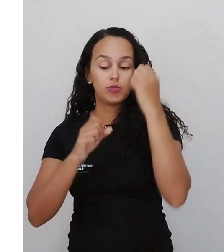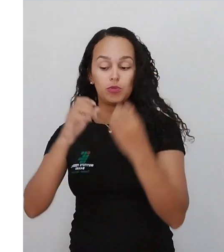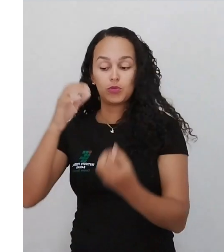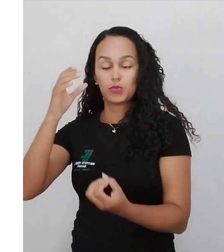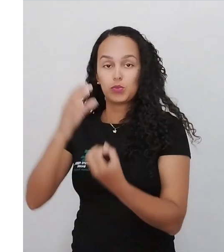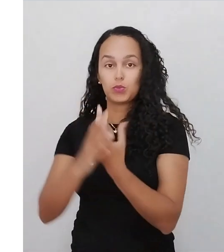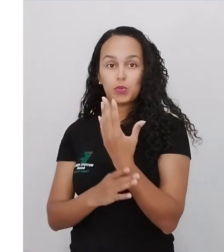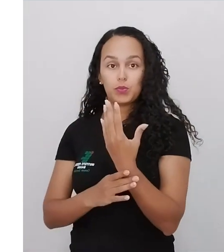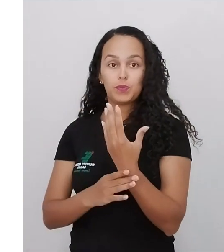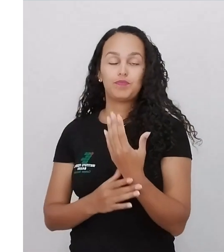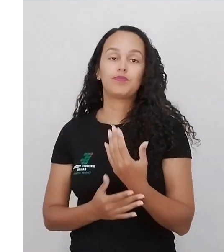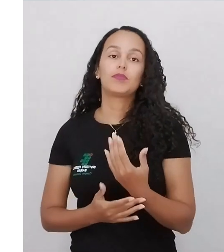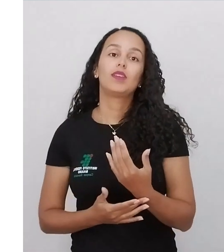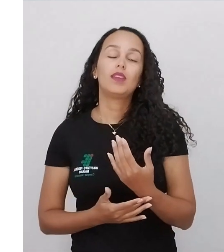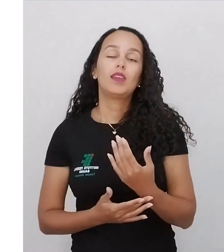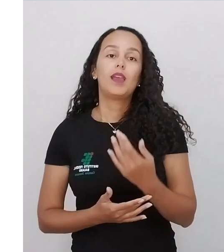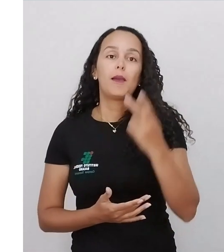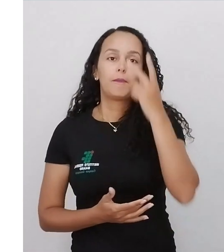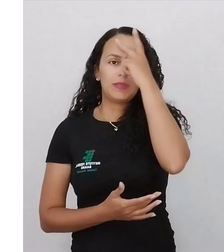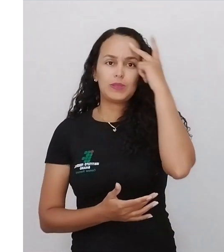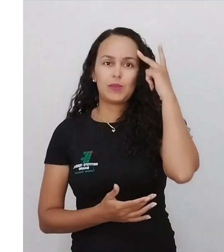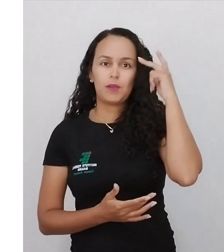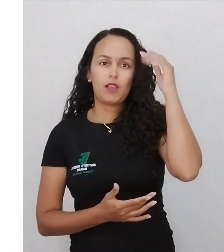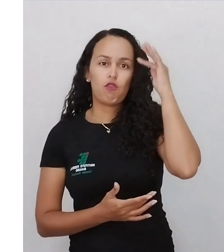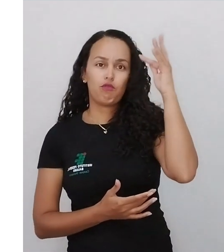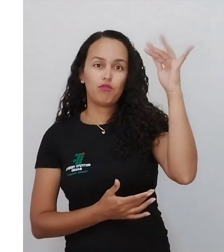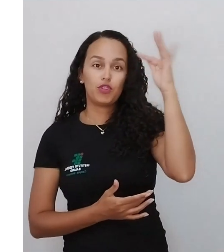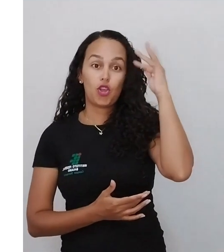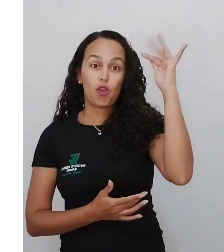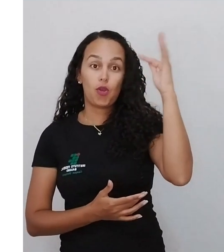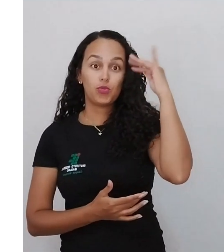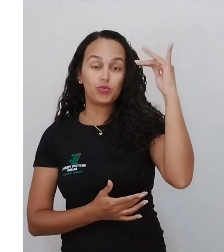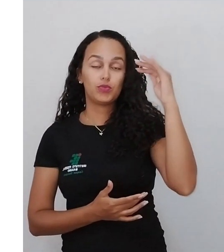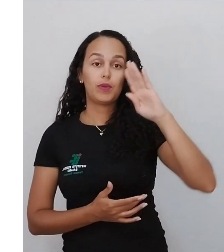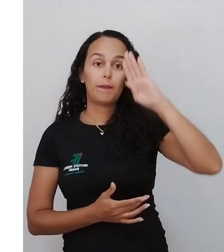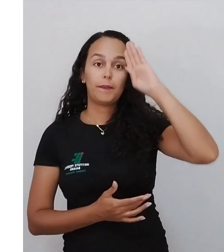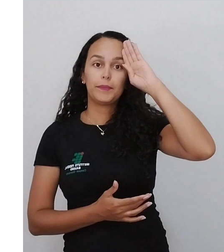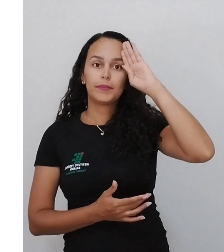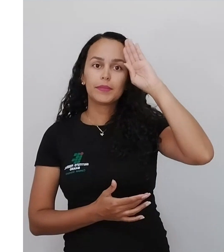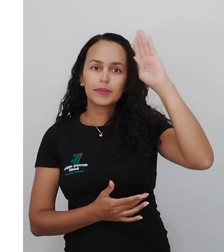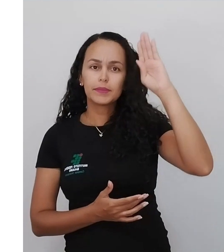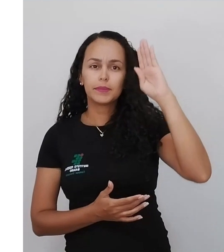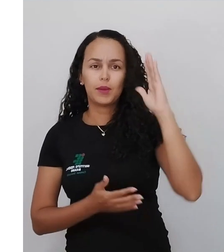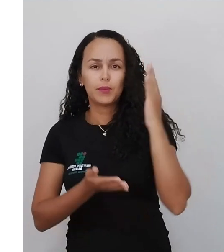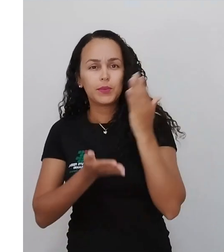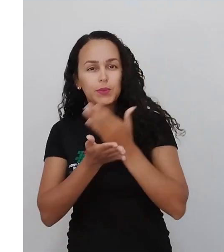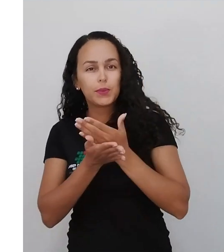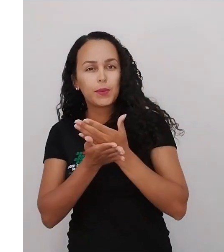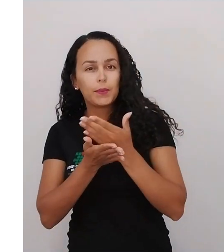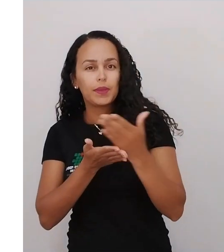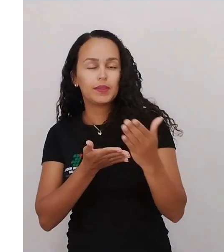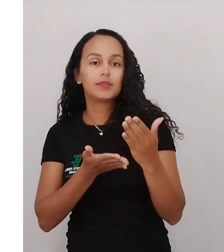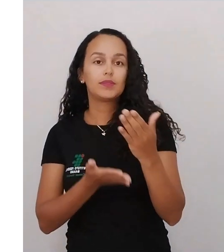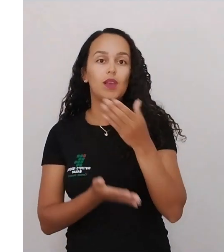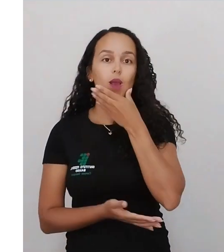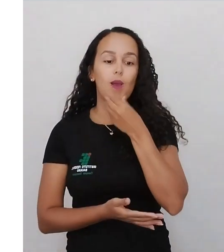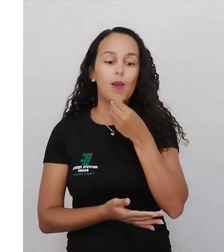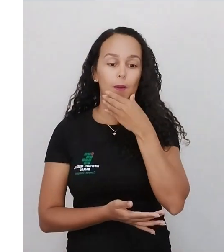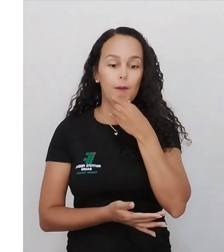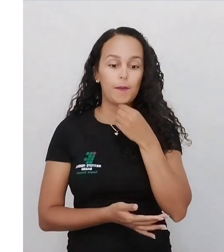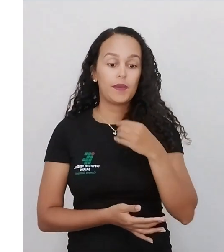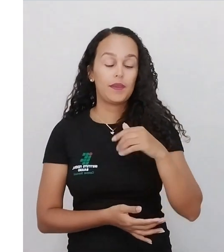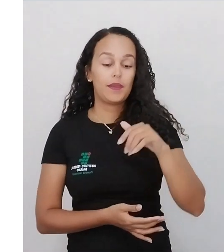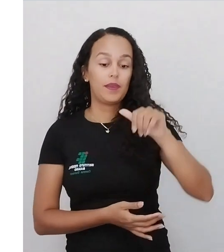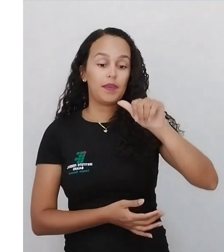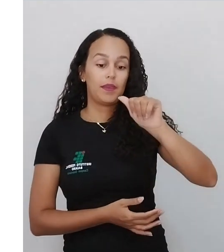surgissem. Um dos filósofos, né, que mais se destacou no início do questionamento sobre a origem da vida